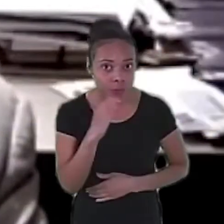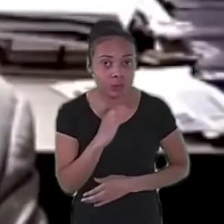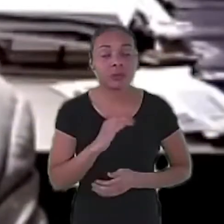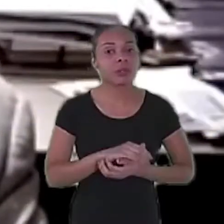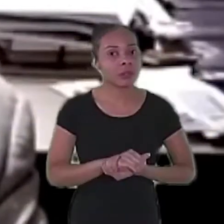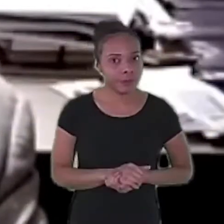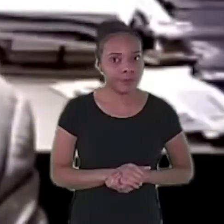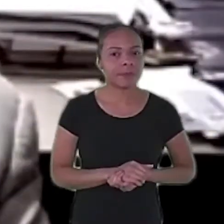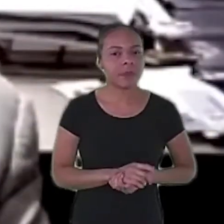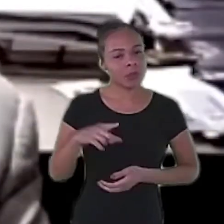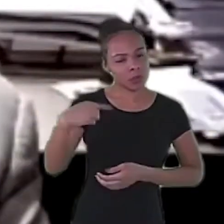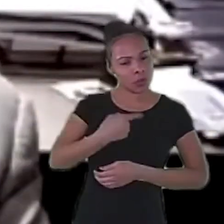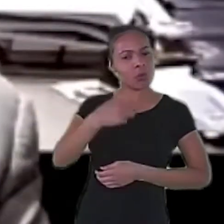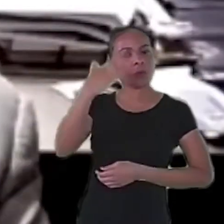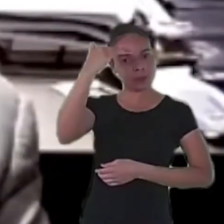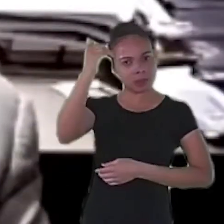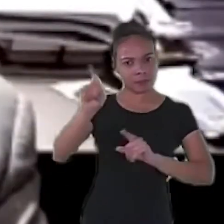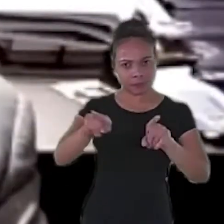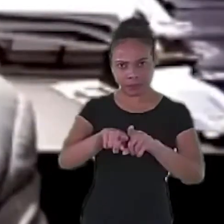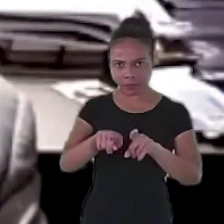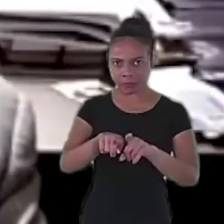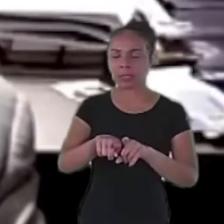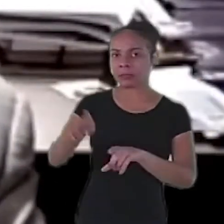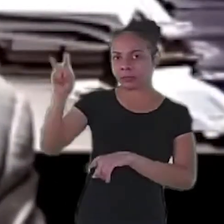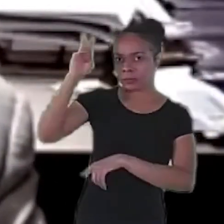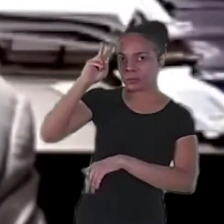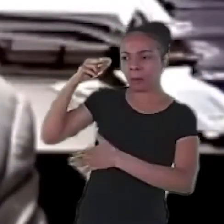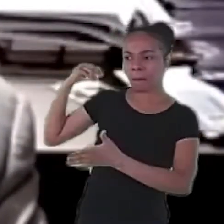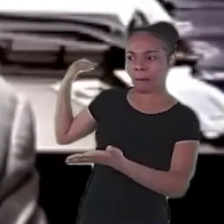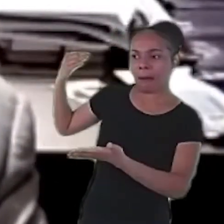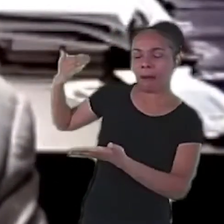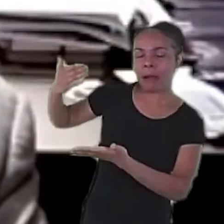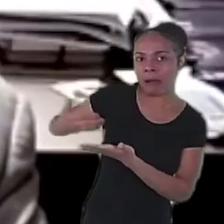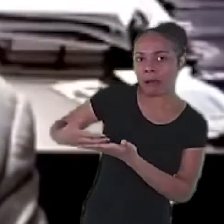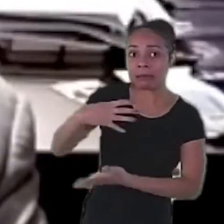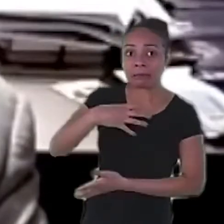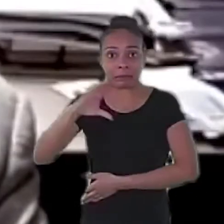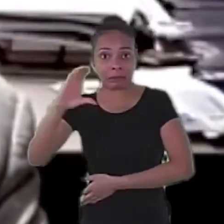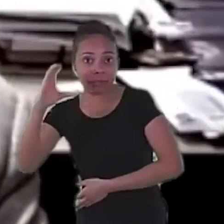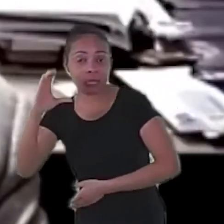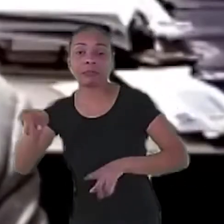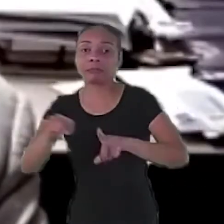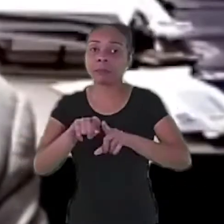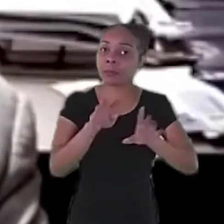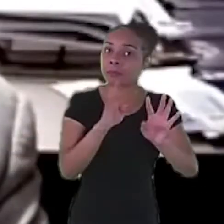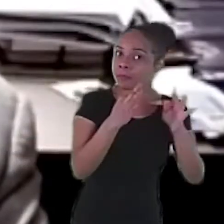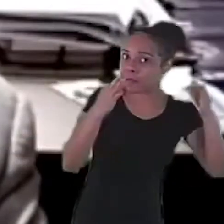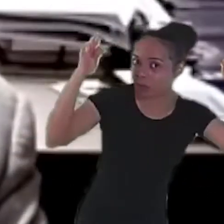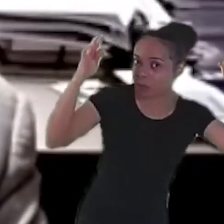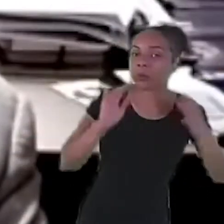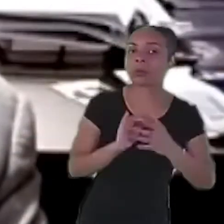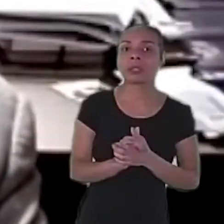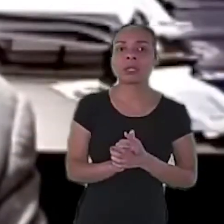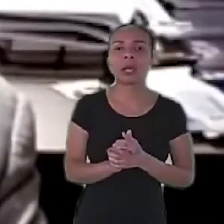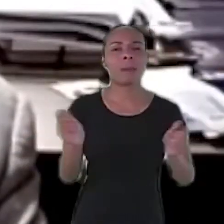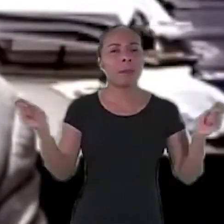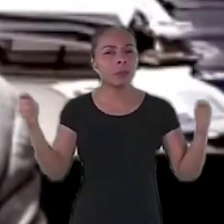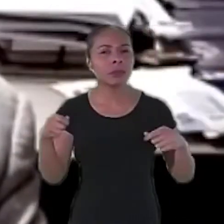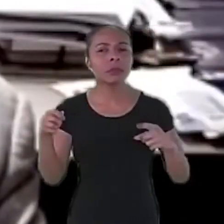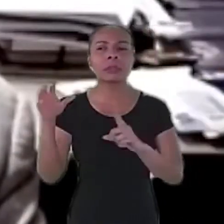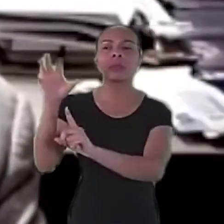longo do tempo, que ciência e tecnologia foram também muito usados para produzir